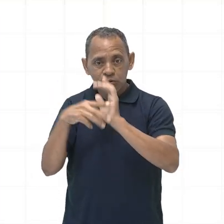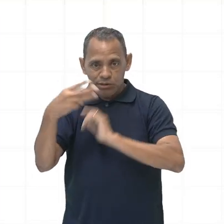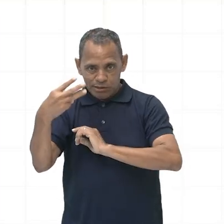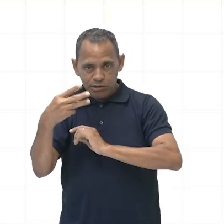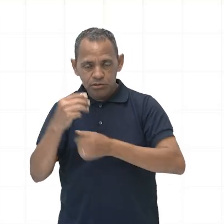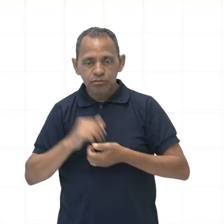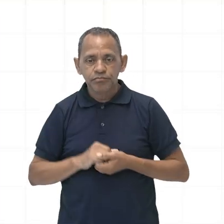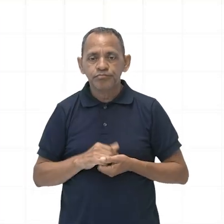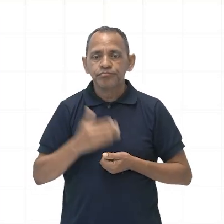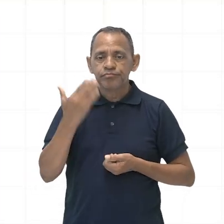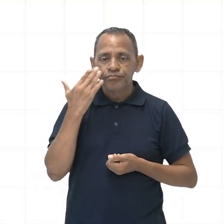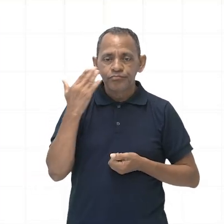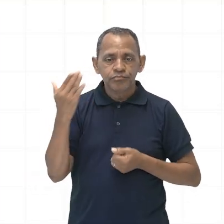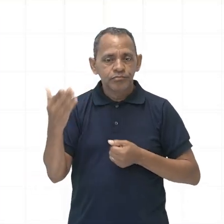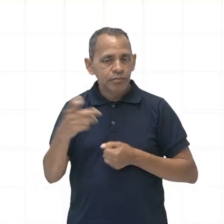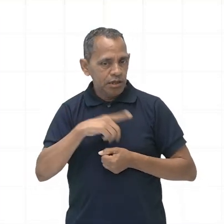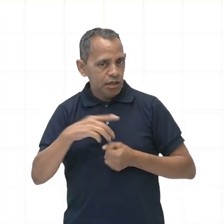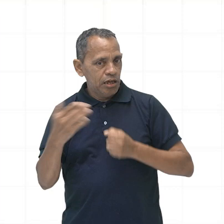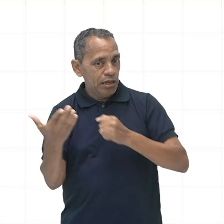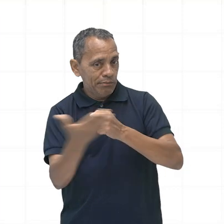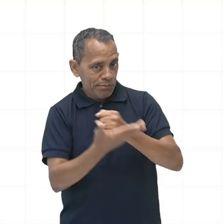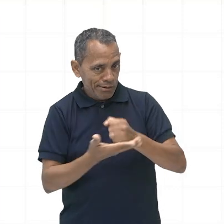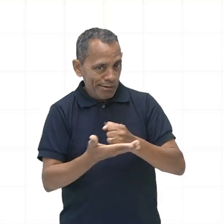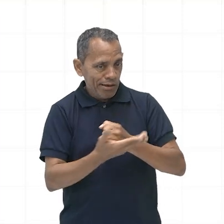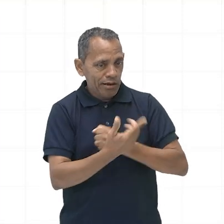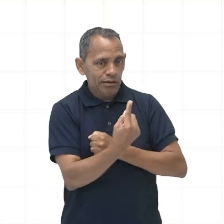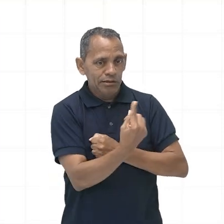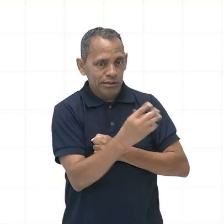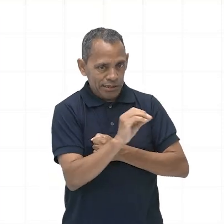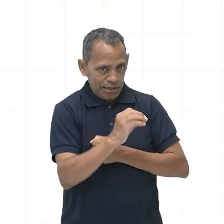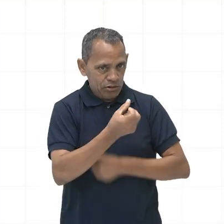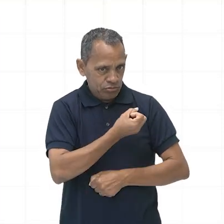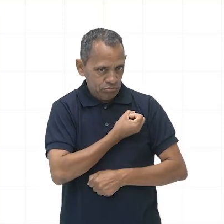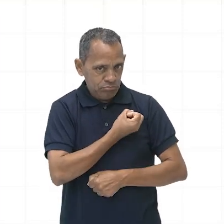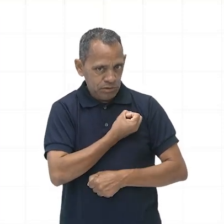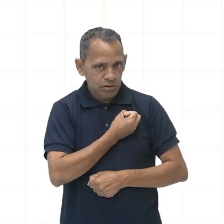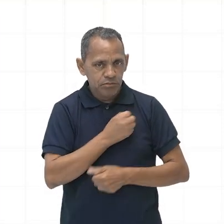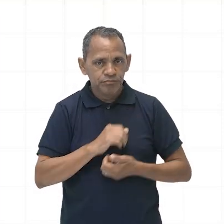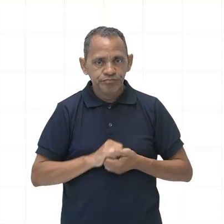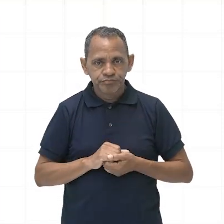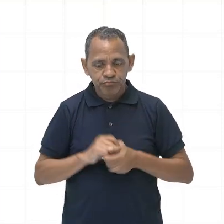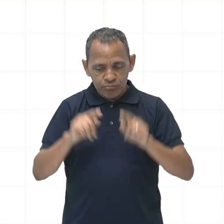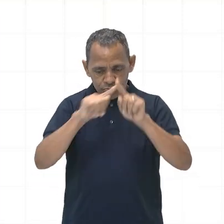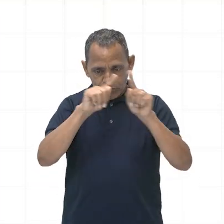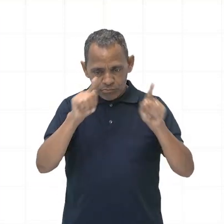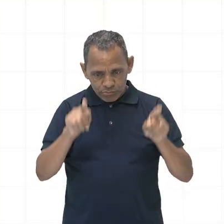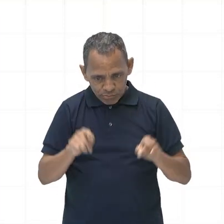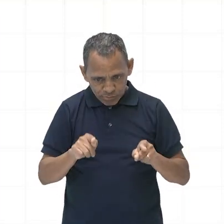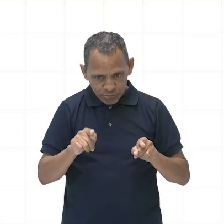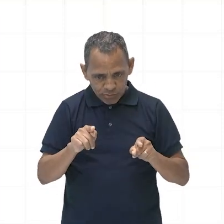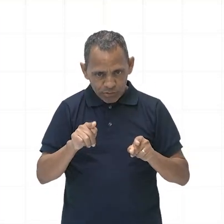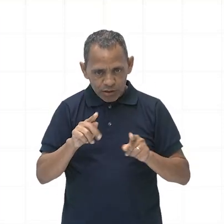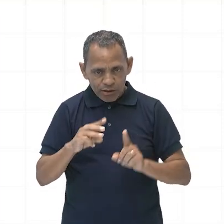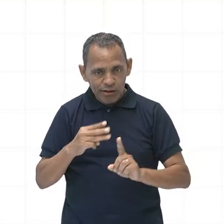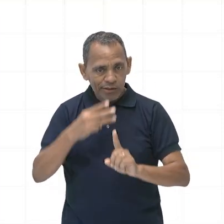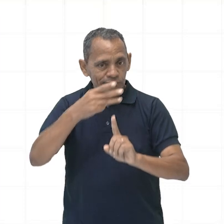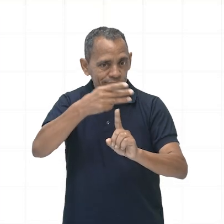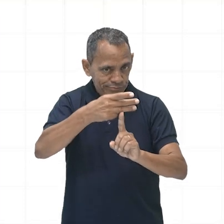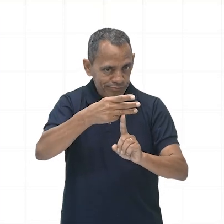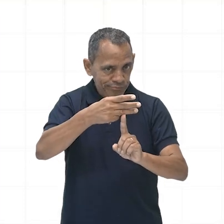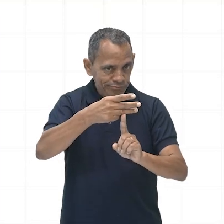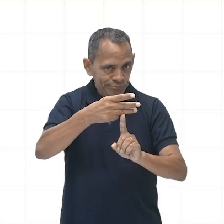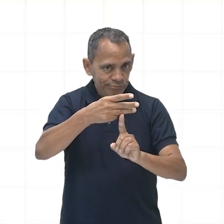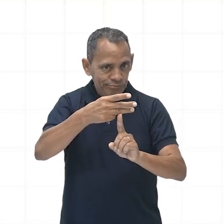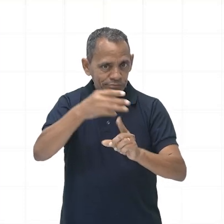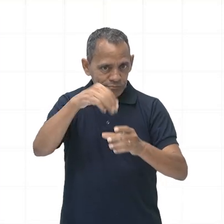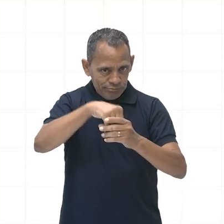nós temos aqui uma base, que é a 10, o número 10. O número 10 está sendo elevado a 3, que é o